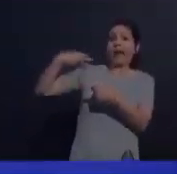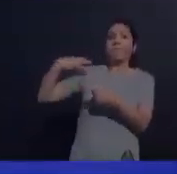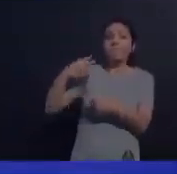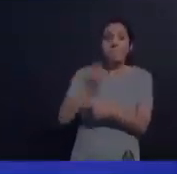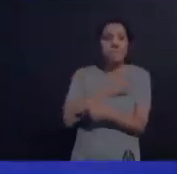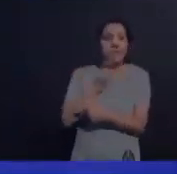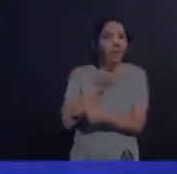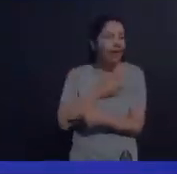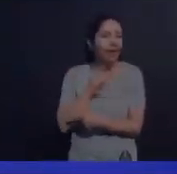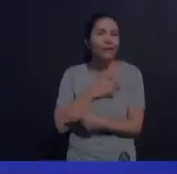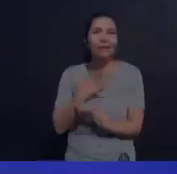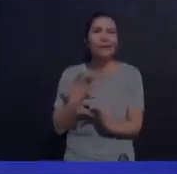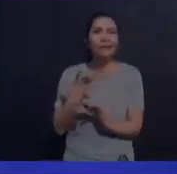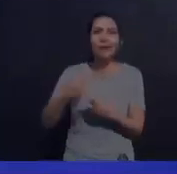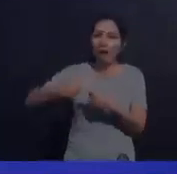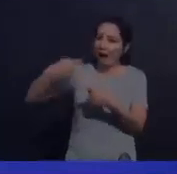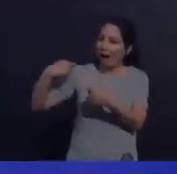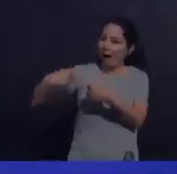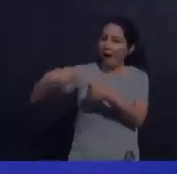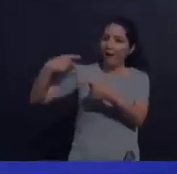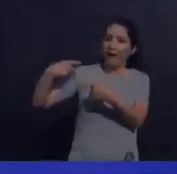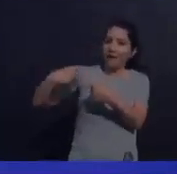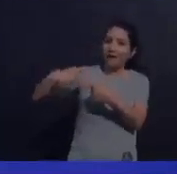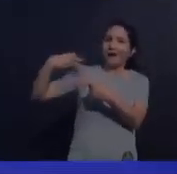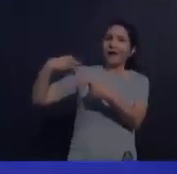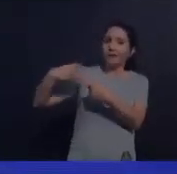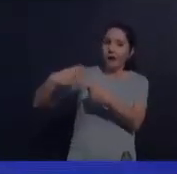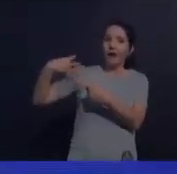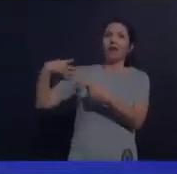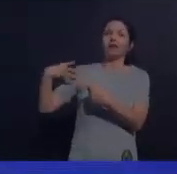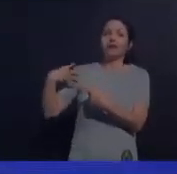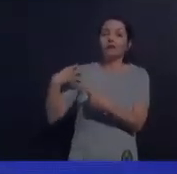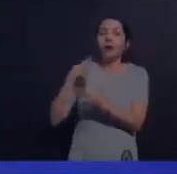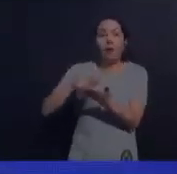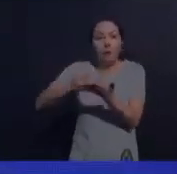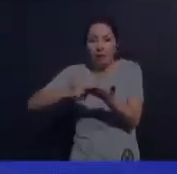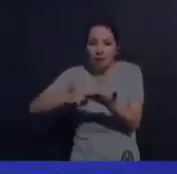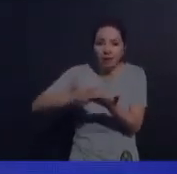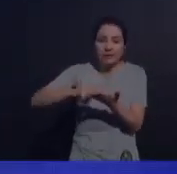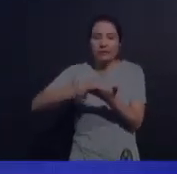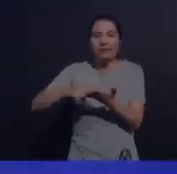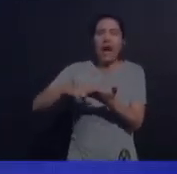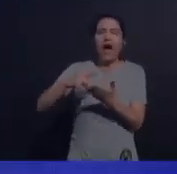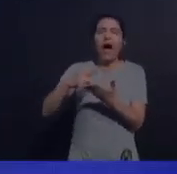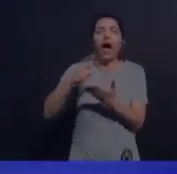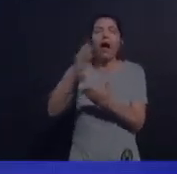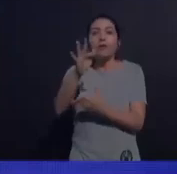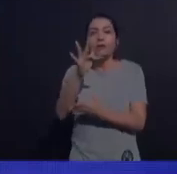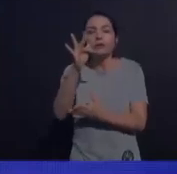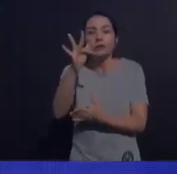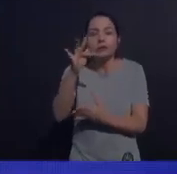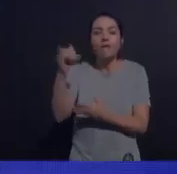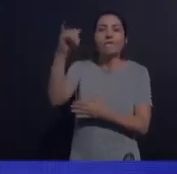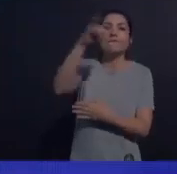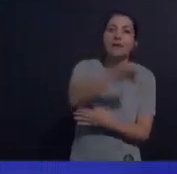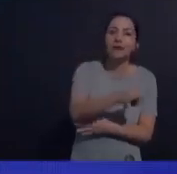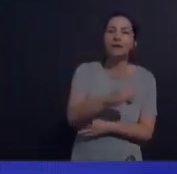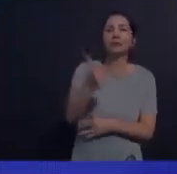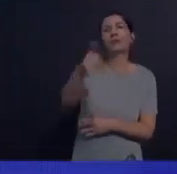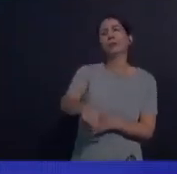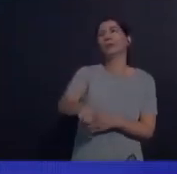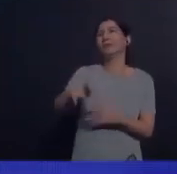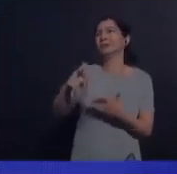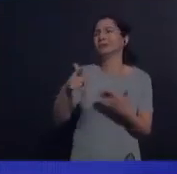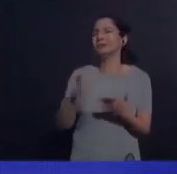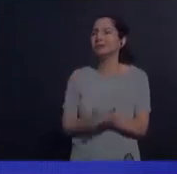medo era semanas antes eu ficava sem dormir com medo preocupada esse medo